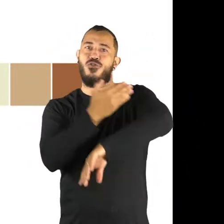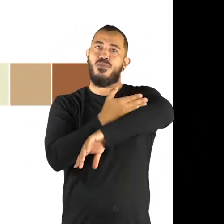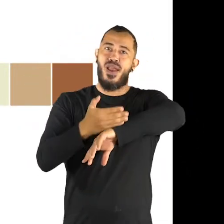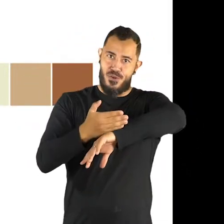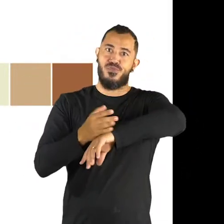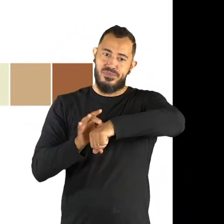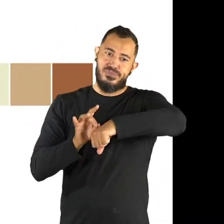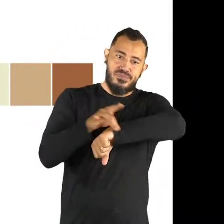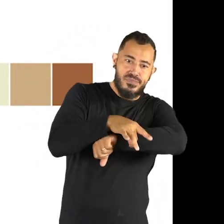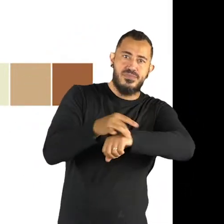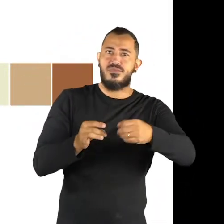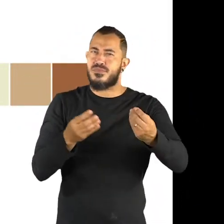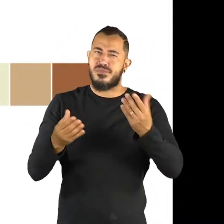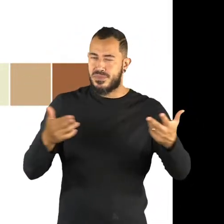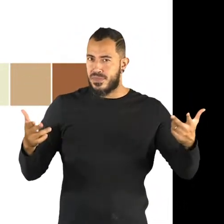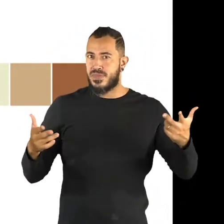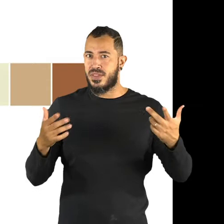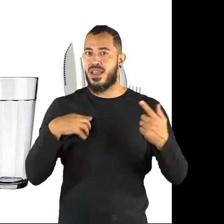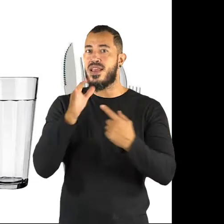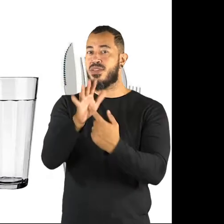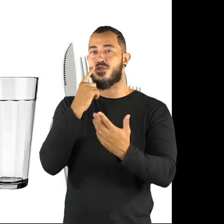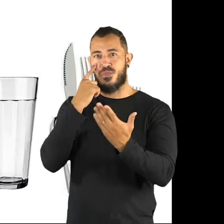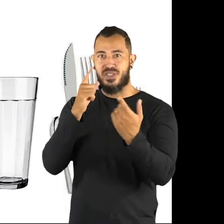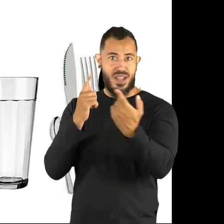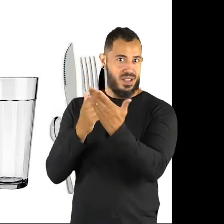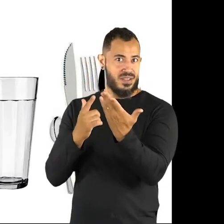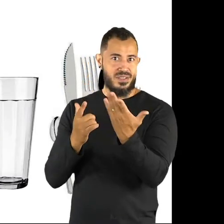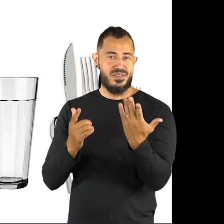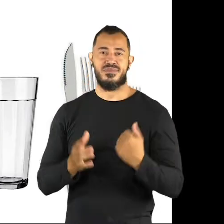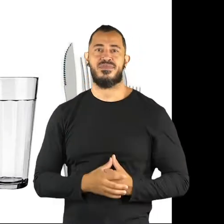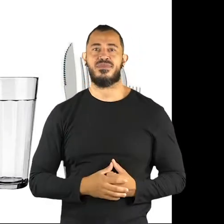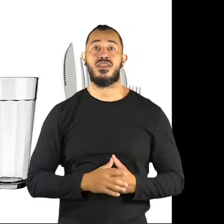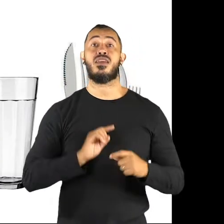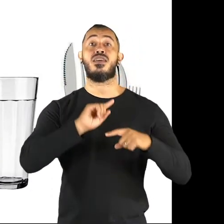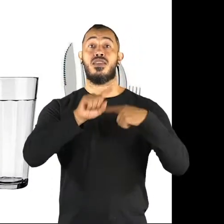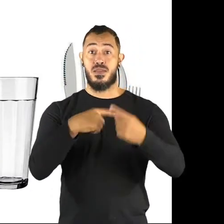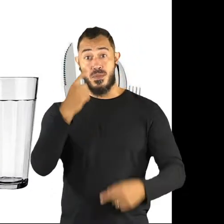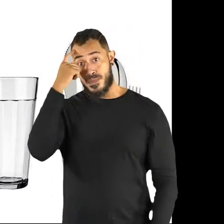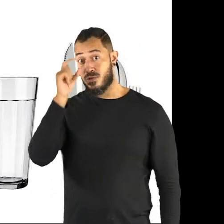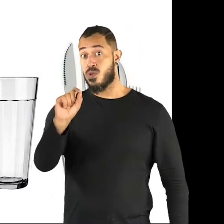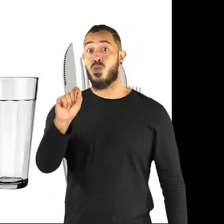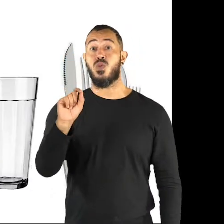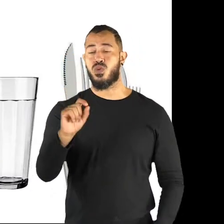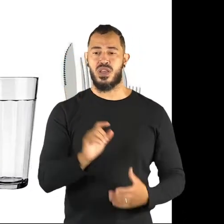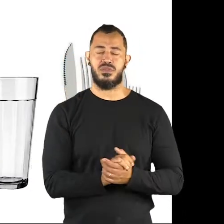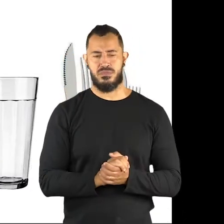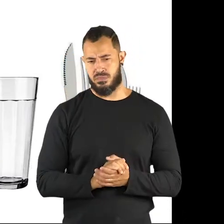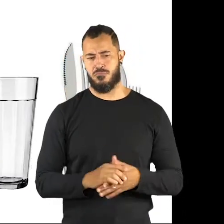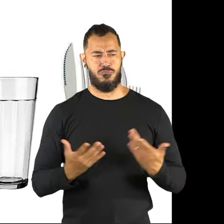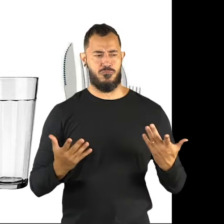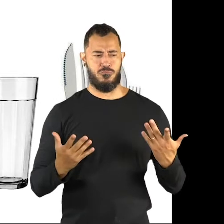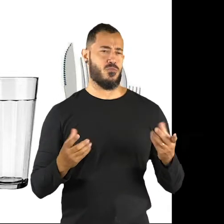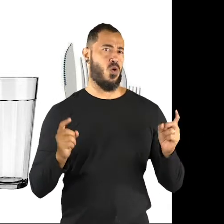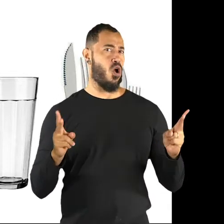uma paleta e nos apresentou como essa que eu estou colocando aqui. A partir disso, ela começou a pensar também nos elementos dos